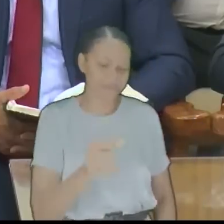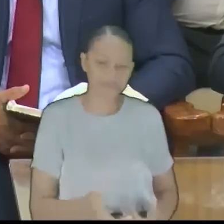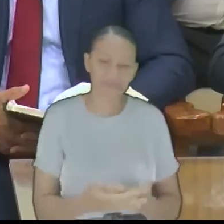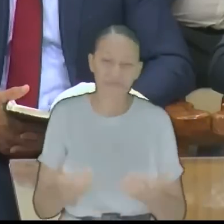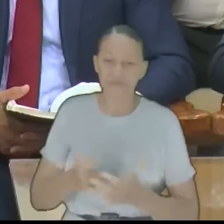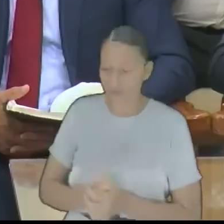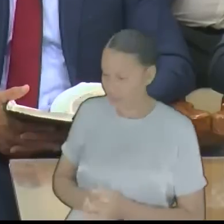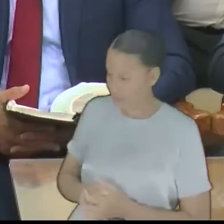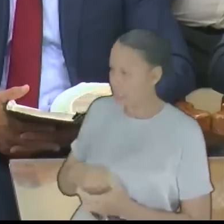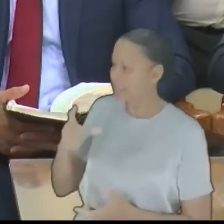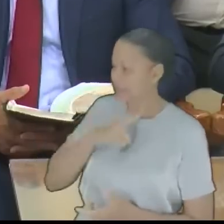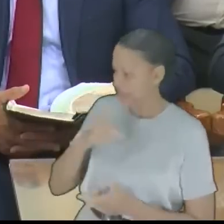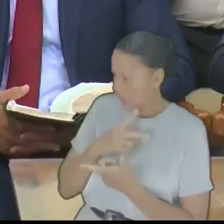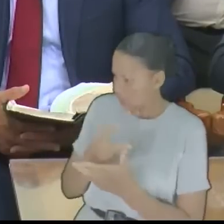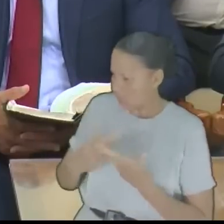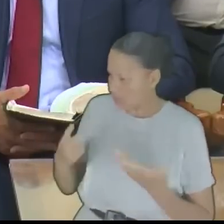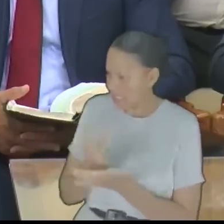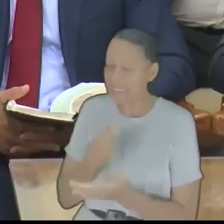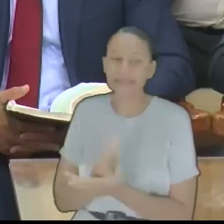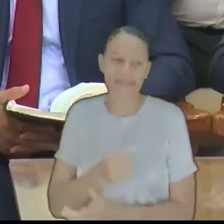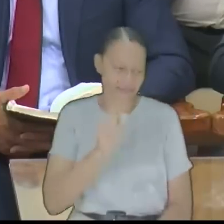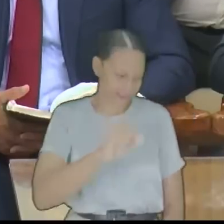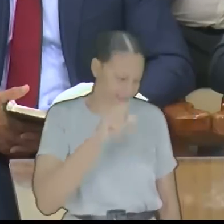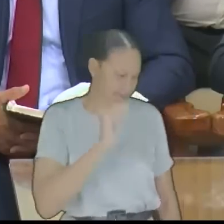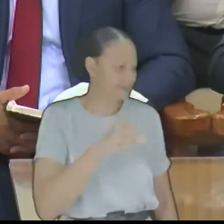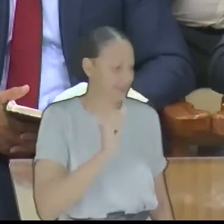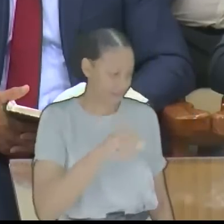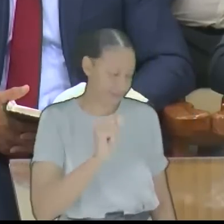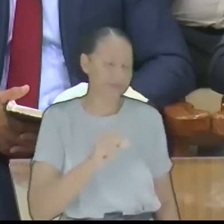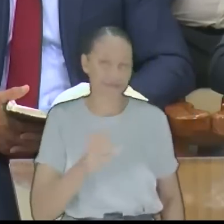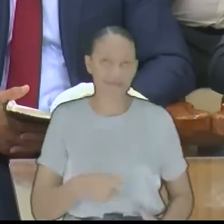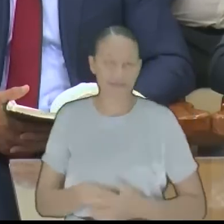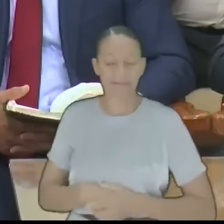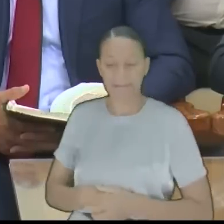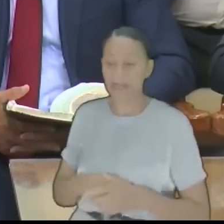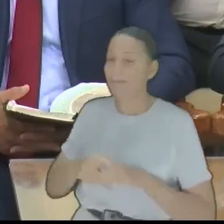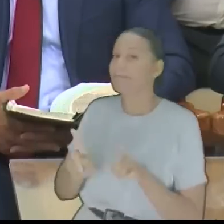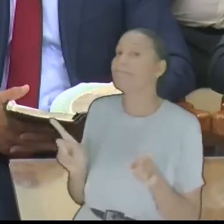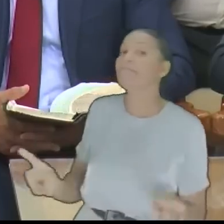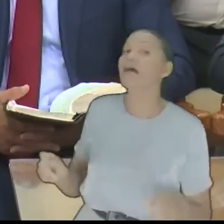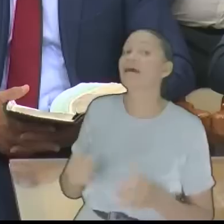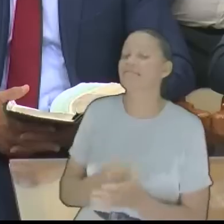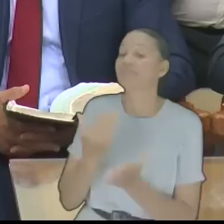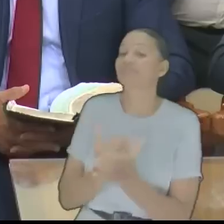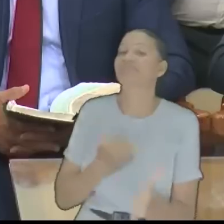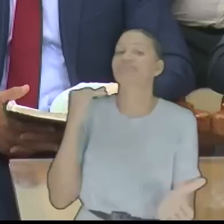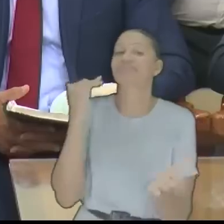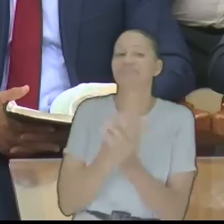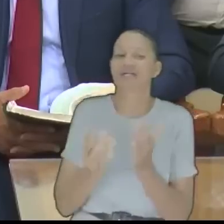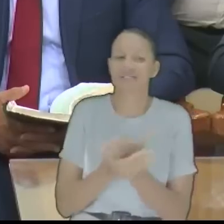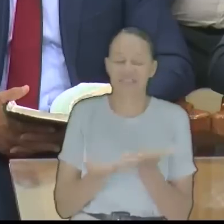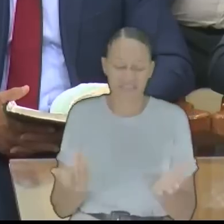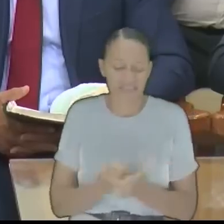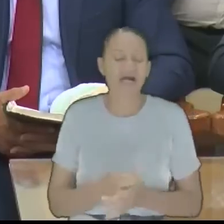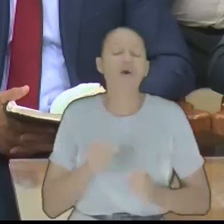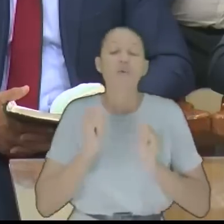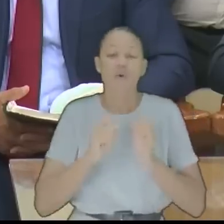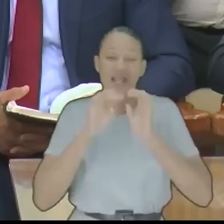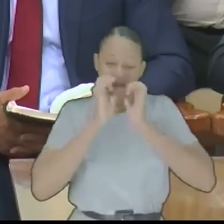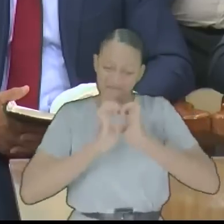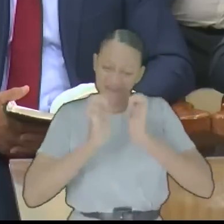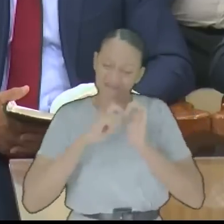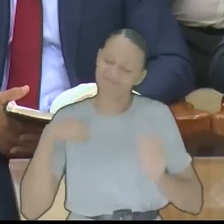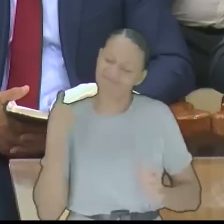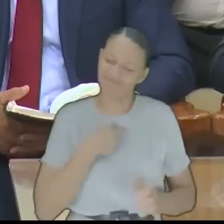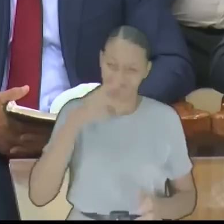os cristãos fizeram coisa que não deviam fazer? Fizeram. Mas acima deles está o evangelho de nosso Senhor